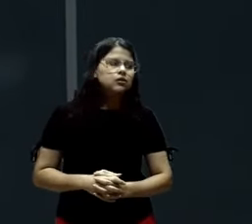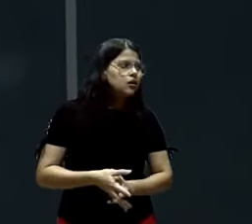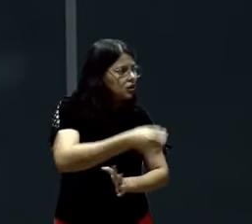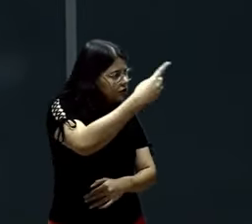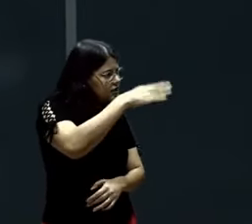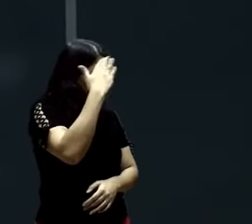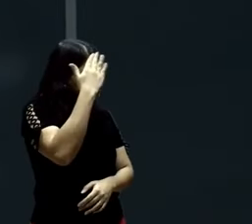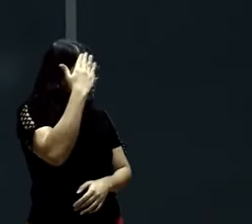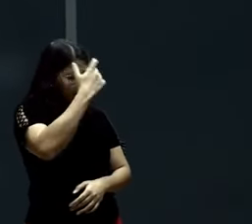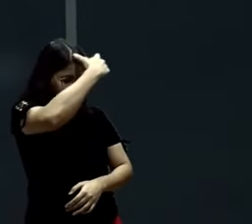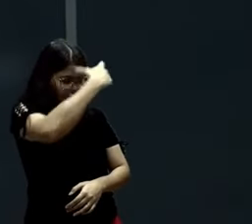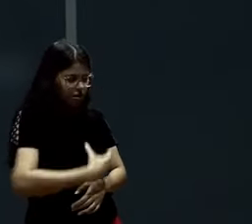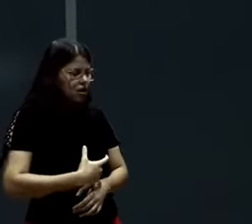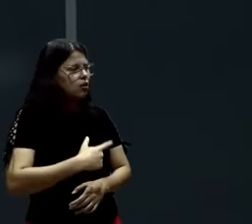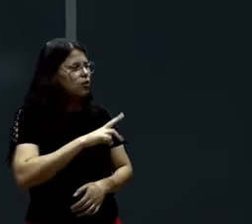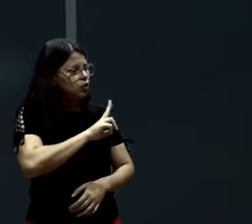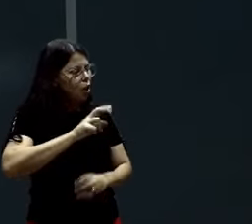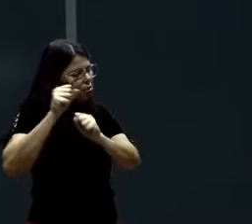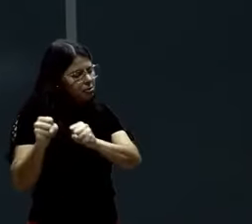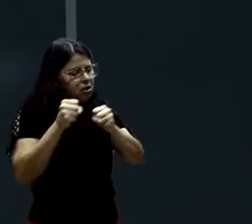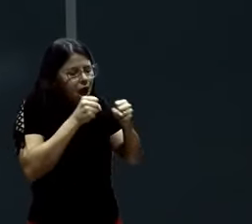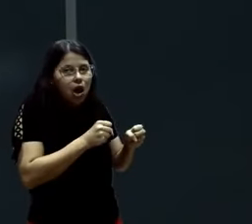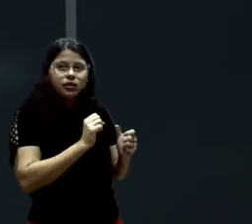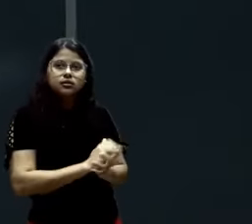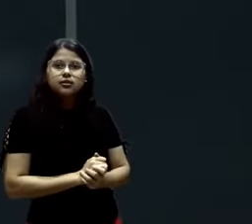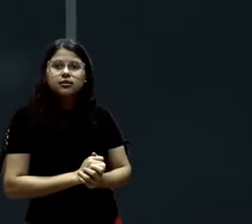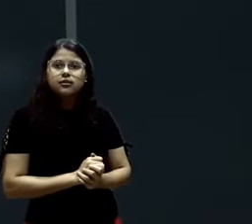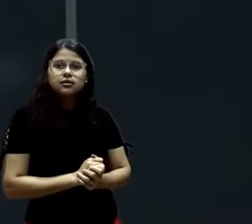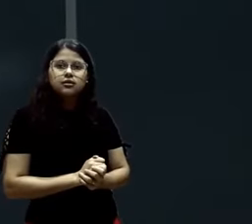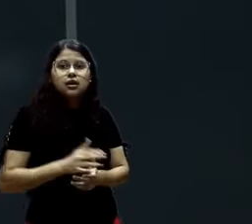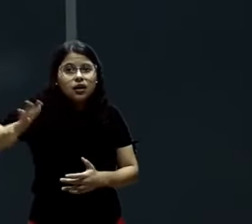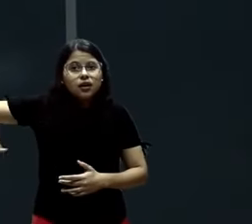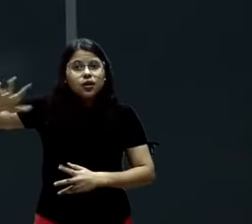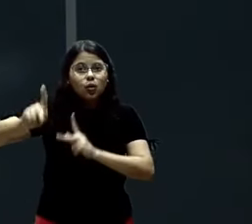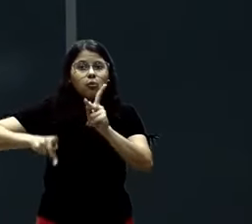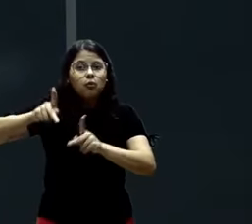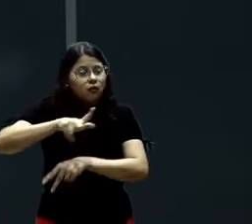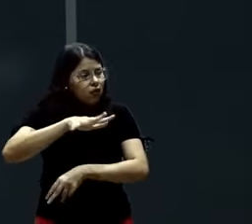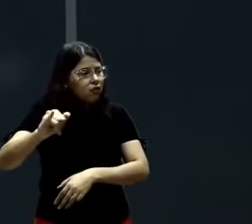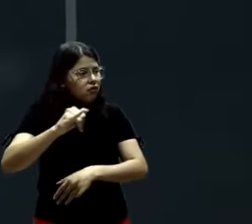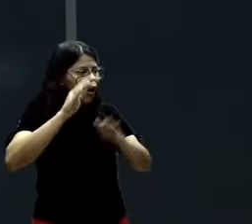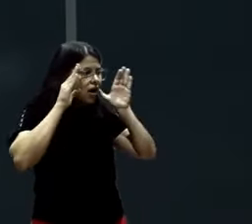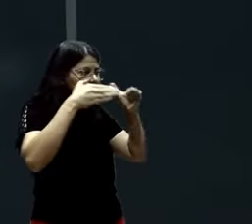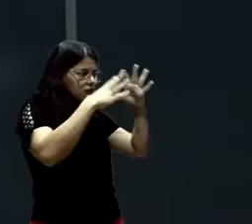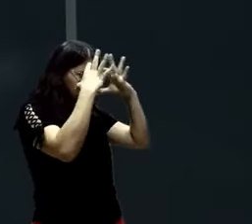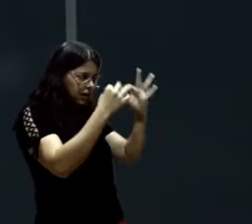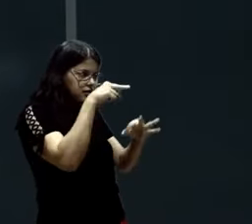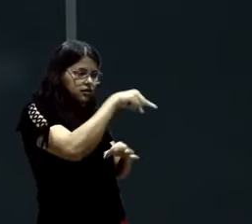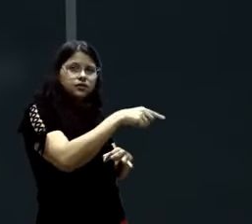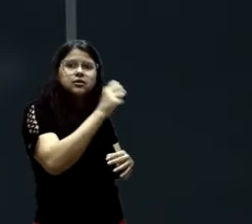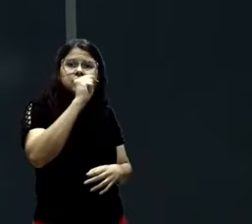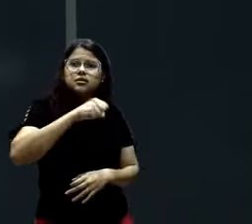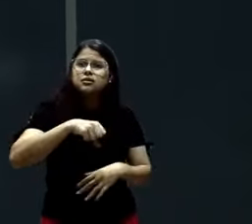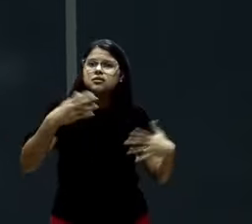disso. E Deus fala o seguinte: eles vão ouvir o que você vai falar, sim, Moisés. Para mim estava